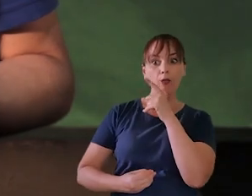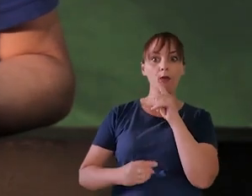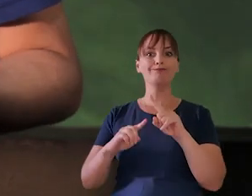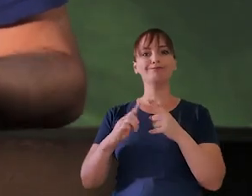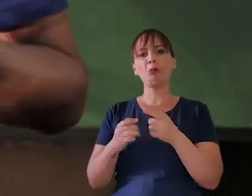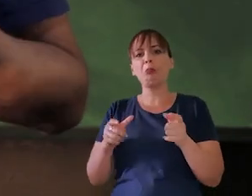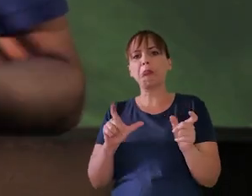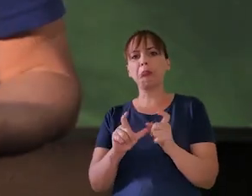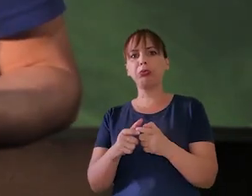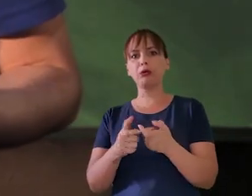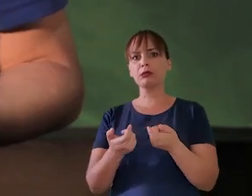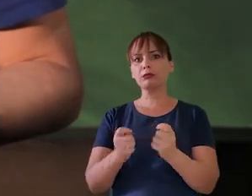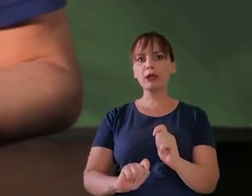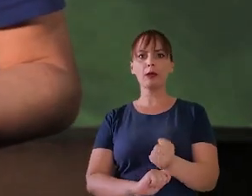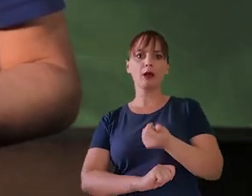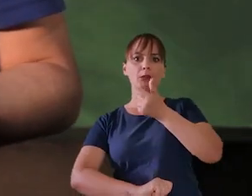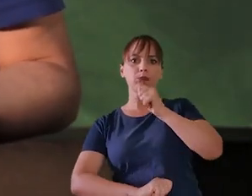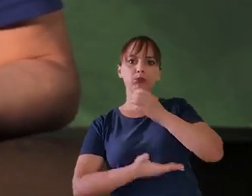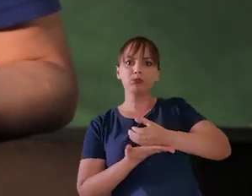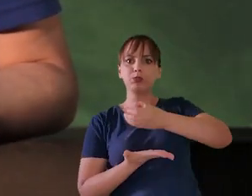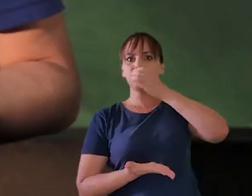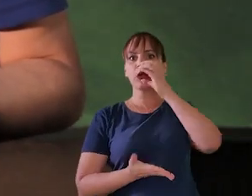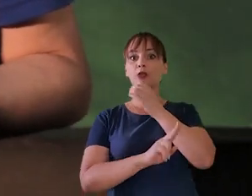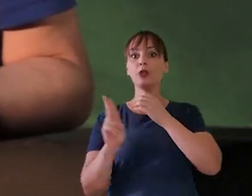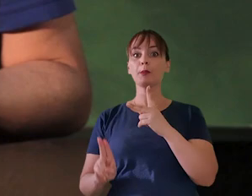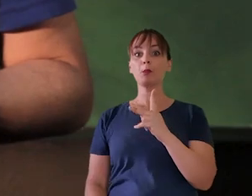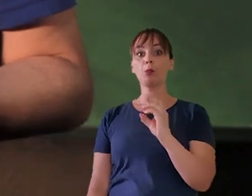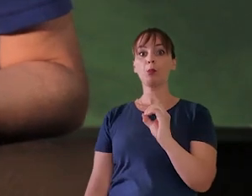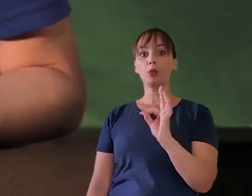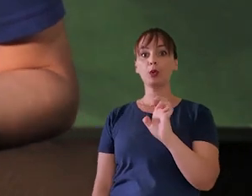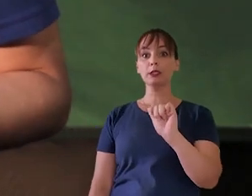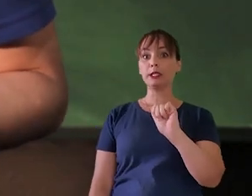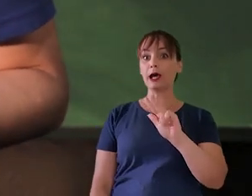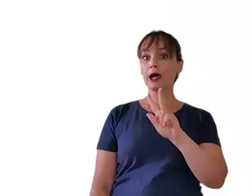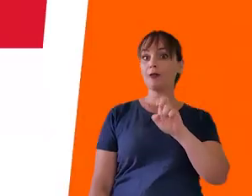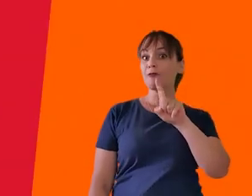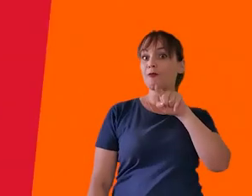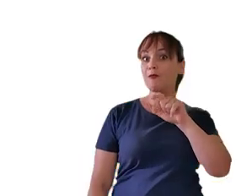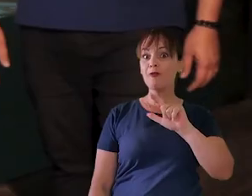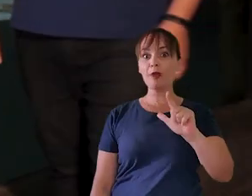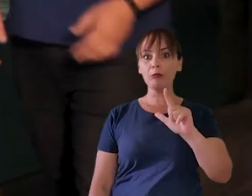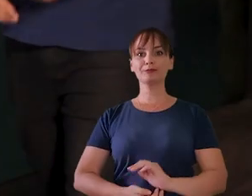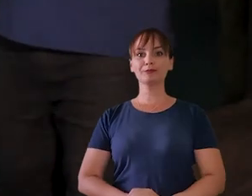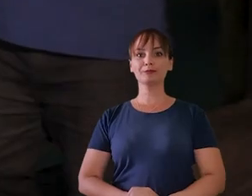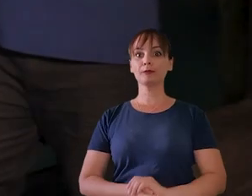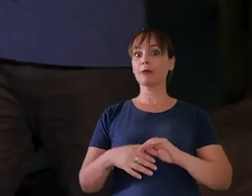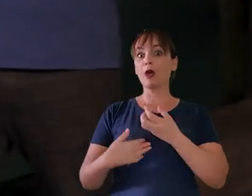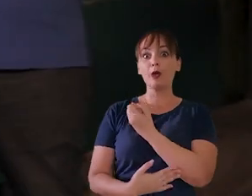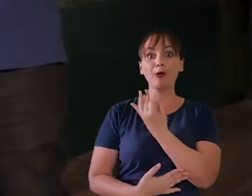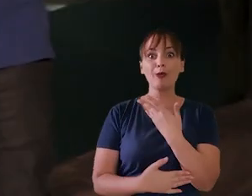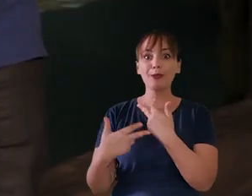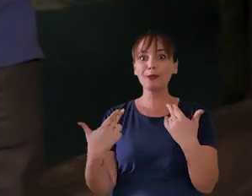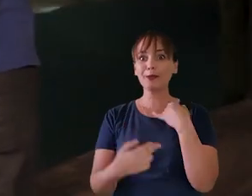pequena parte a gente pode tomar. É a água chamada de água potável. Quanta